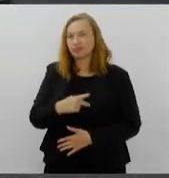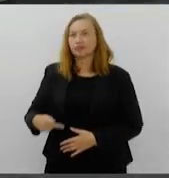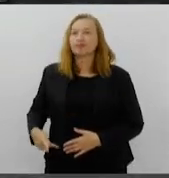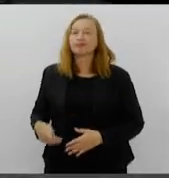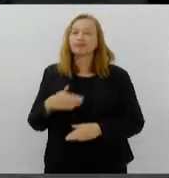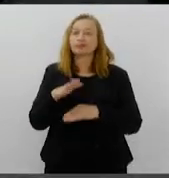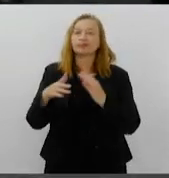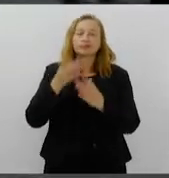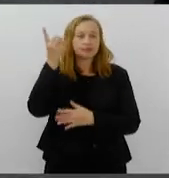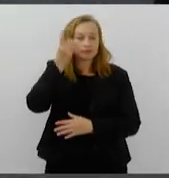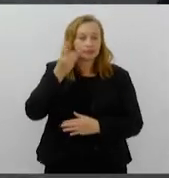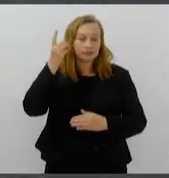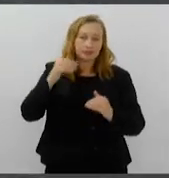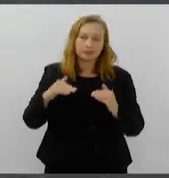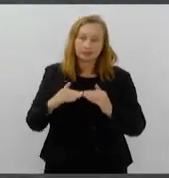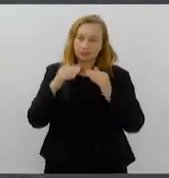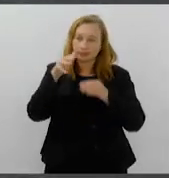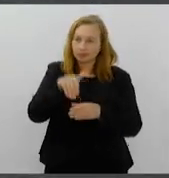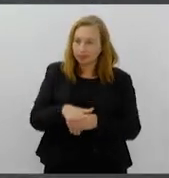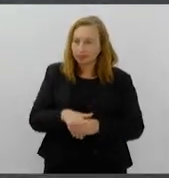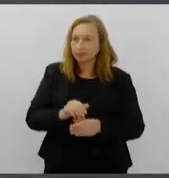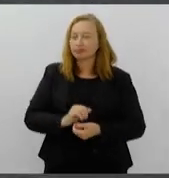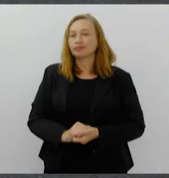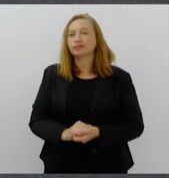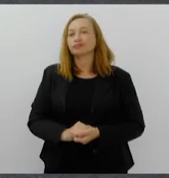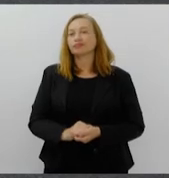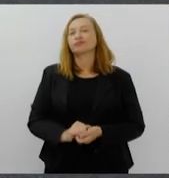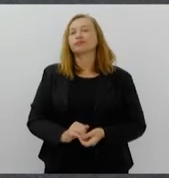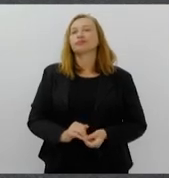votaram favoráveis, inclusive